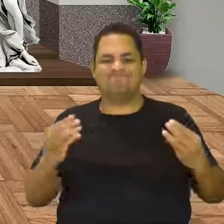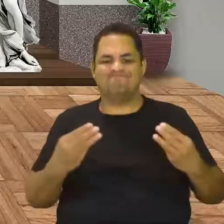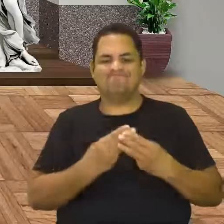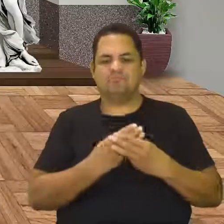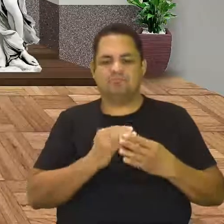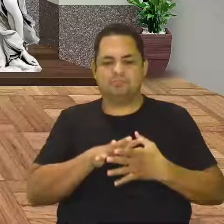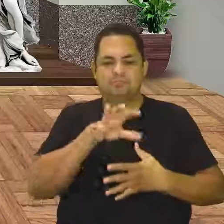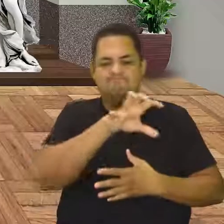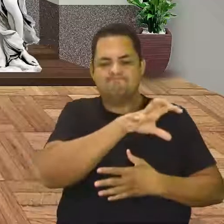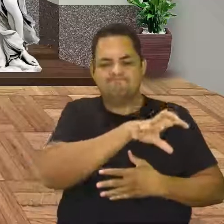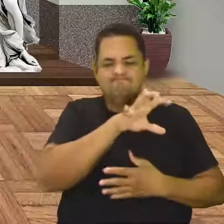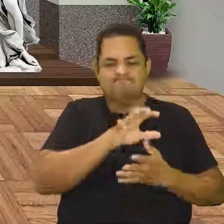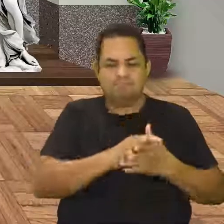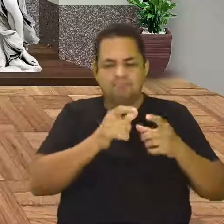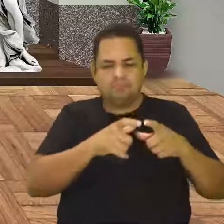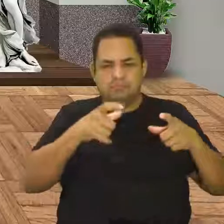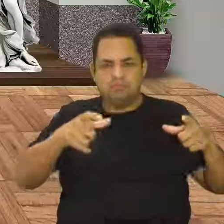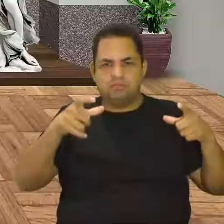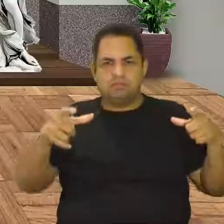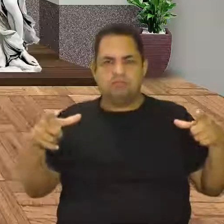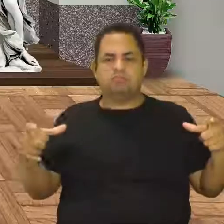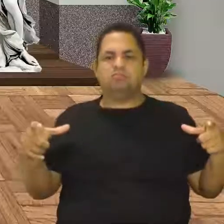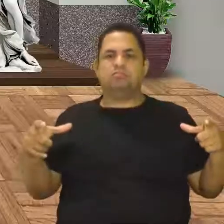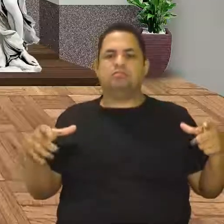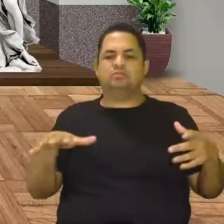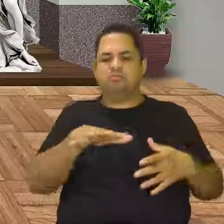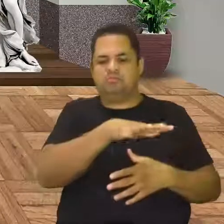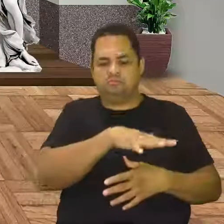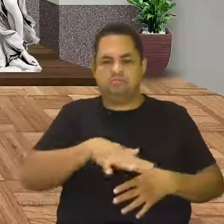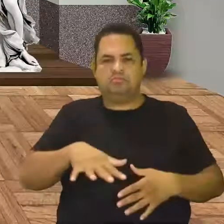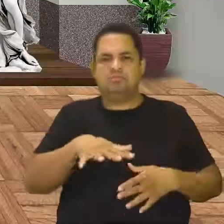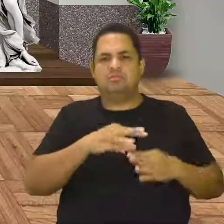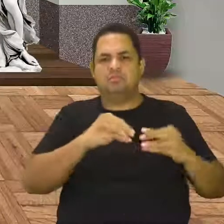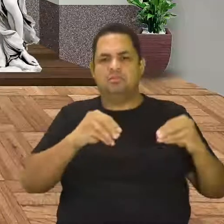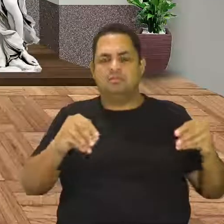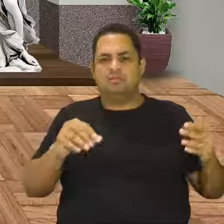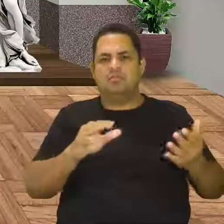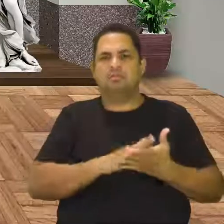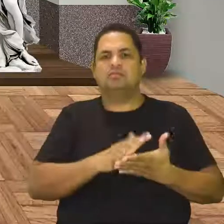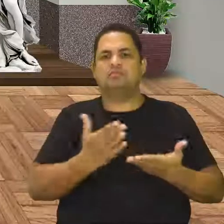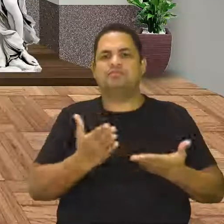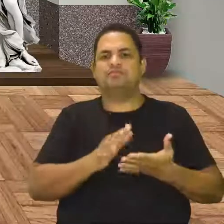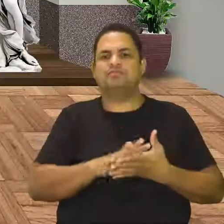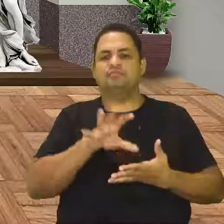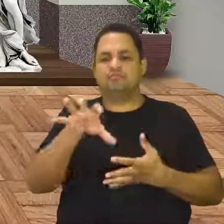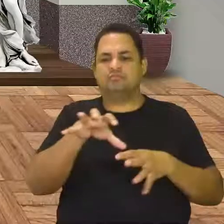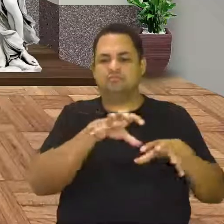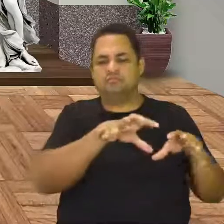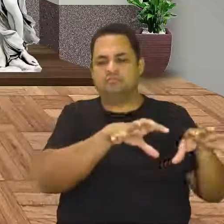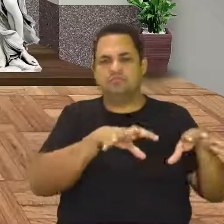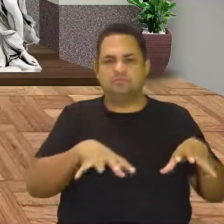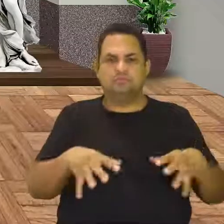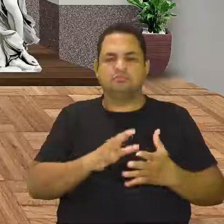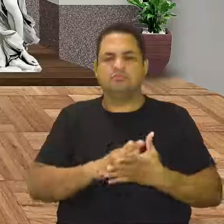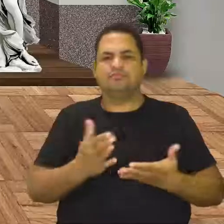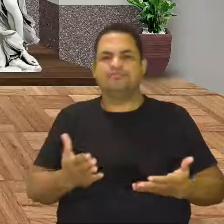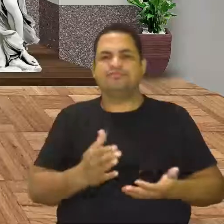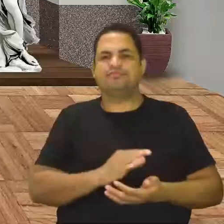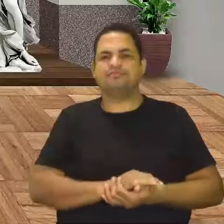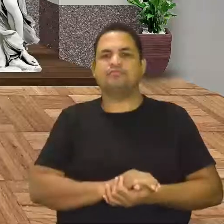ocupar cada vez mais esse território. Os judeus passam a ocupar cada vez mais esse